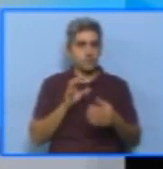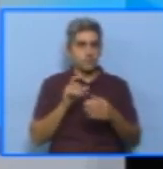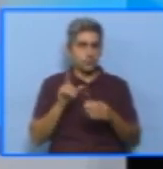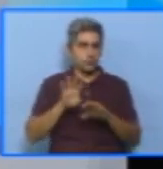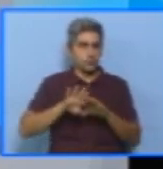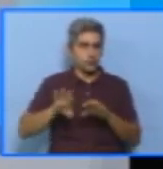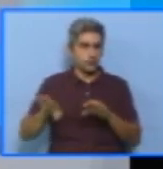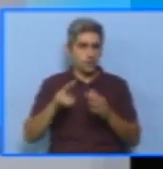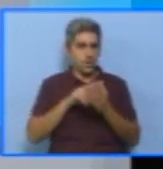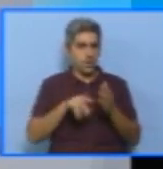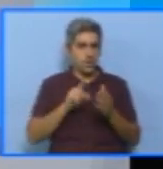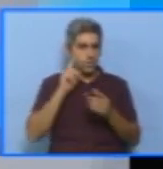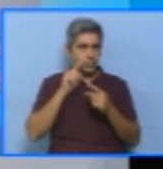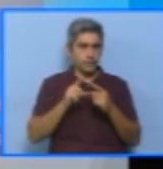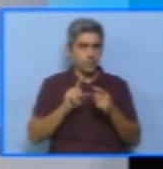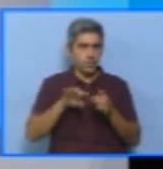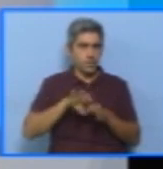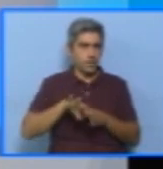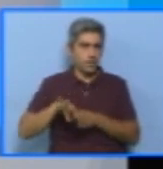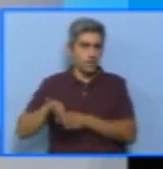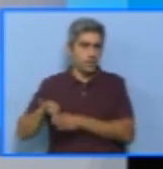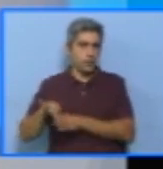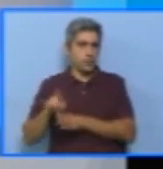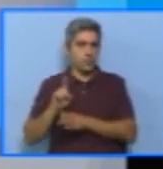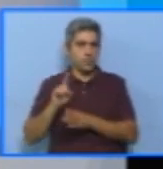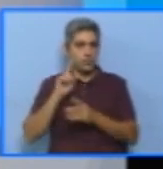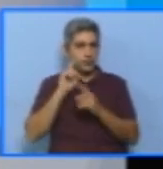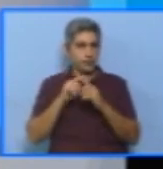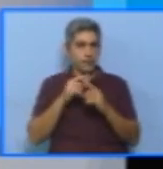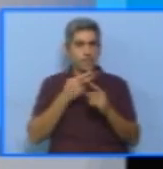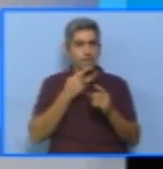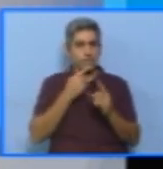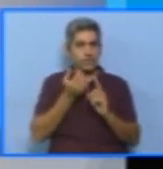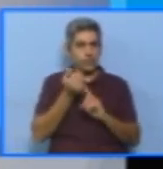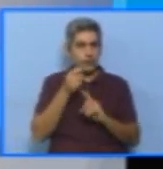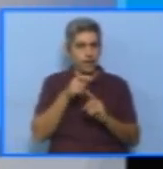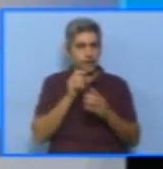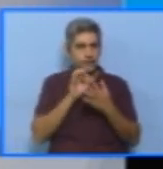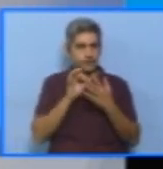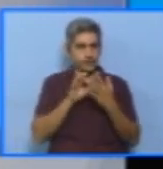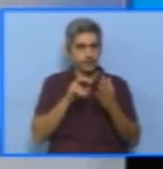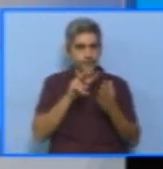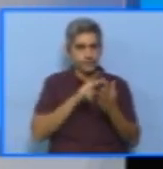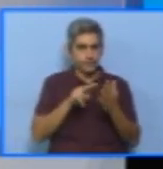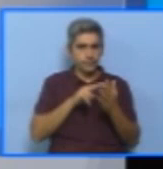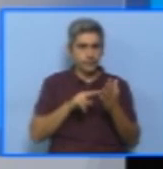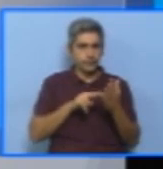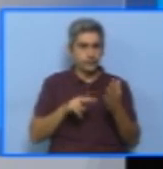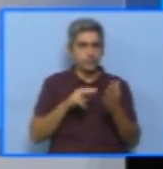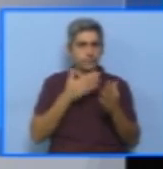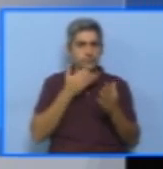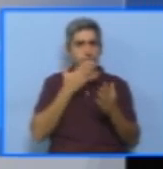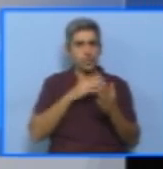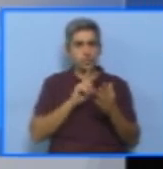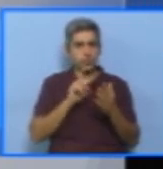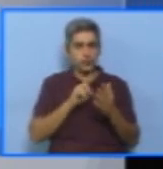Evangelho. Essa tralha toda não permite, não nos oferece critérios razoáveis